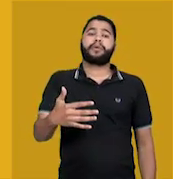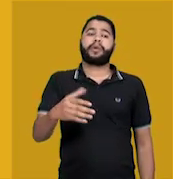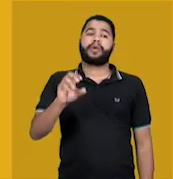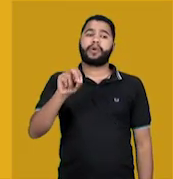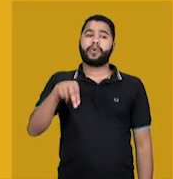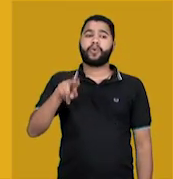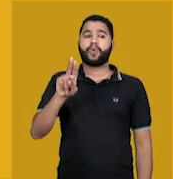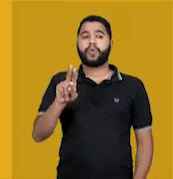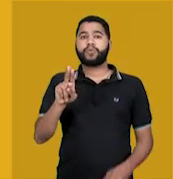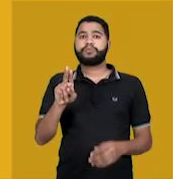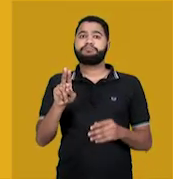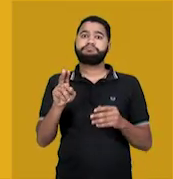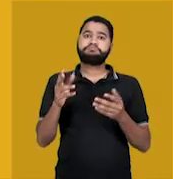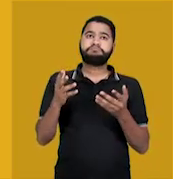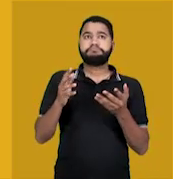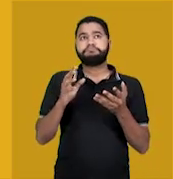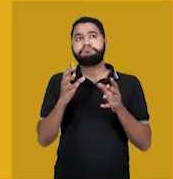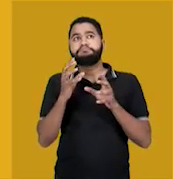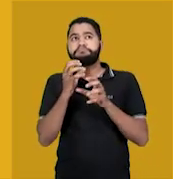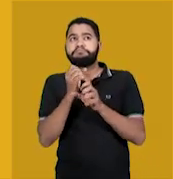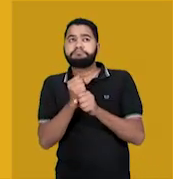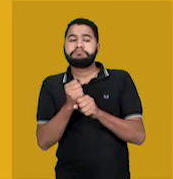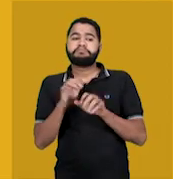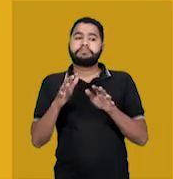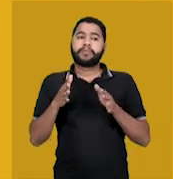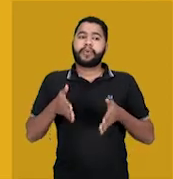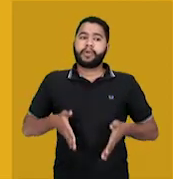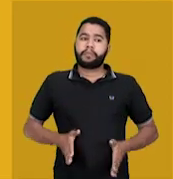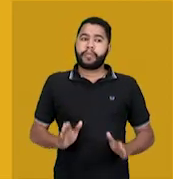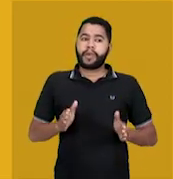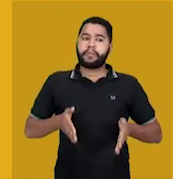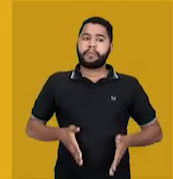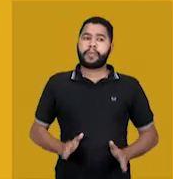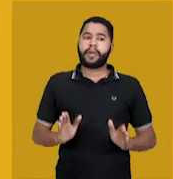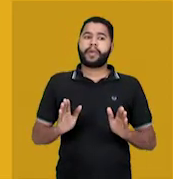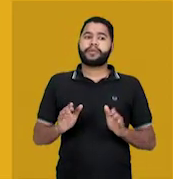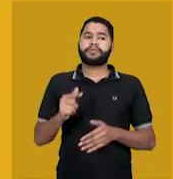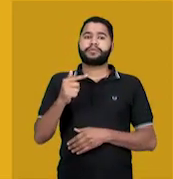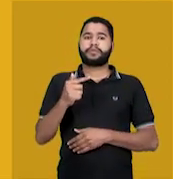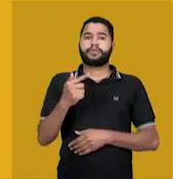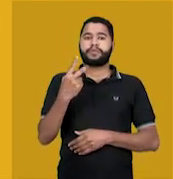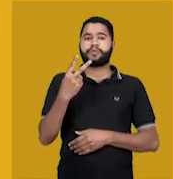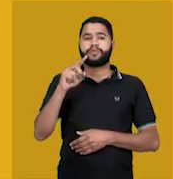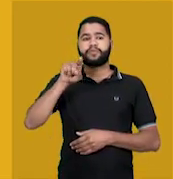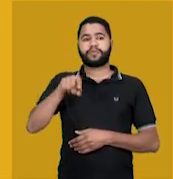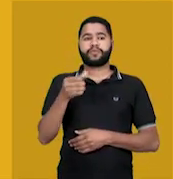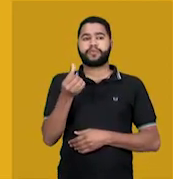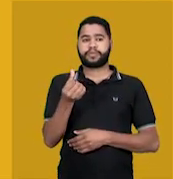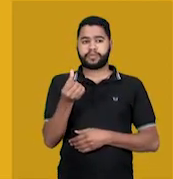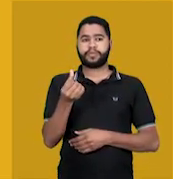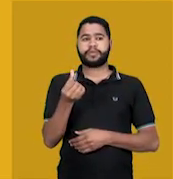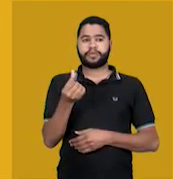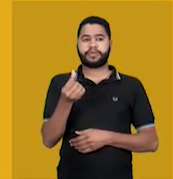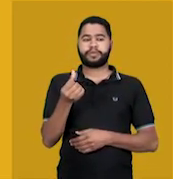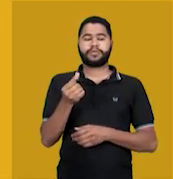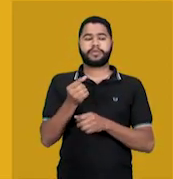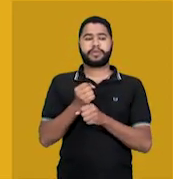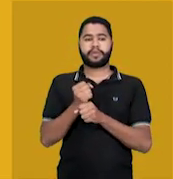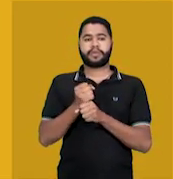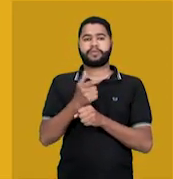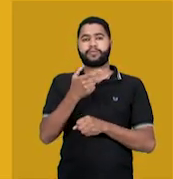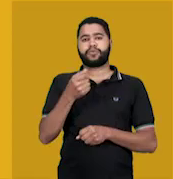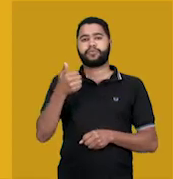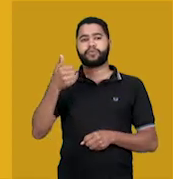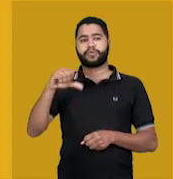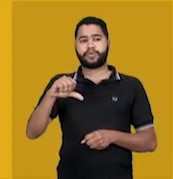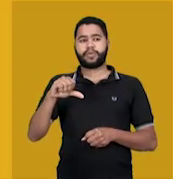seja, a expectativa de vida ao nascer aumentará globalmente de 72,6 anos em 2019